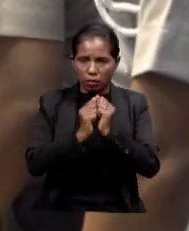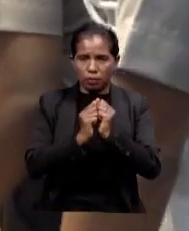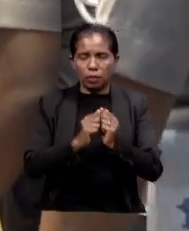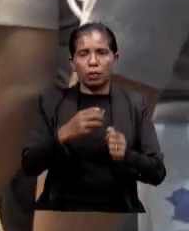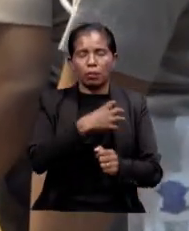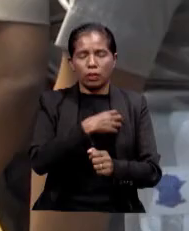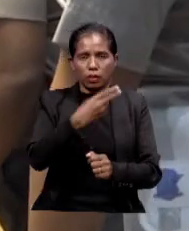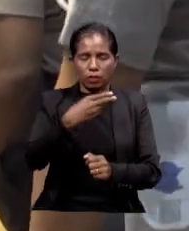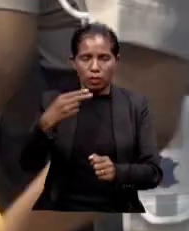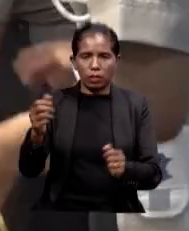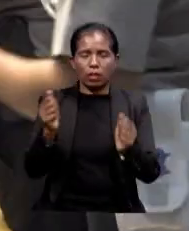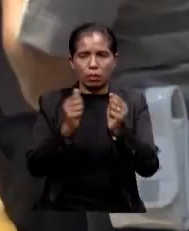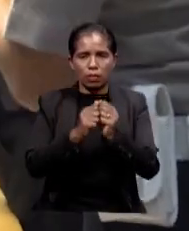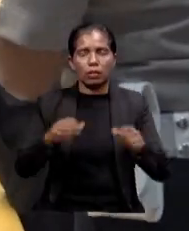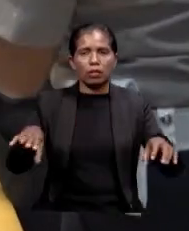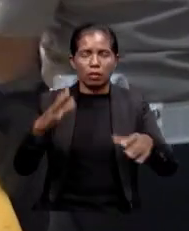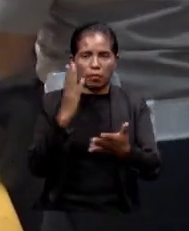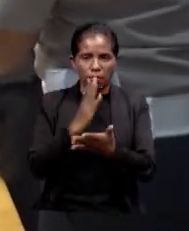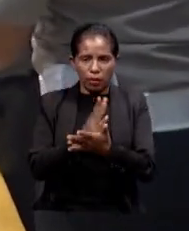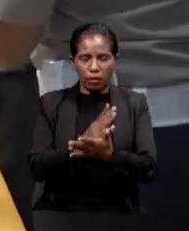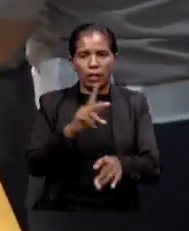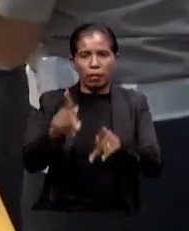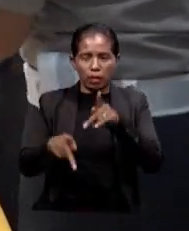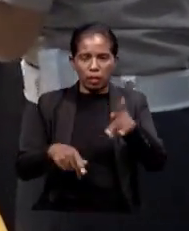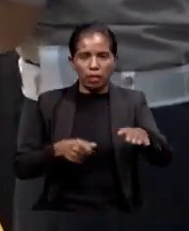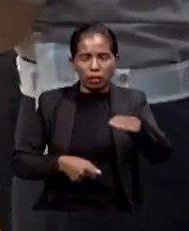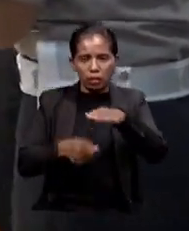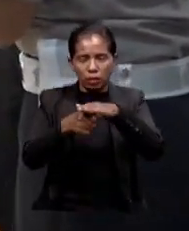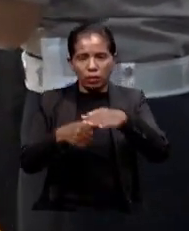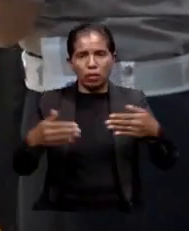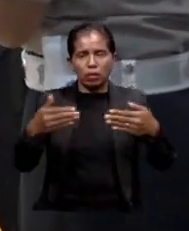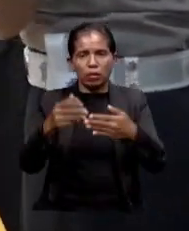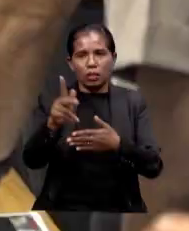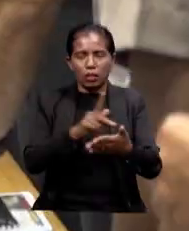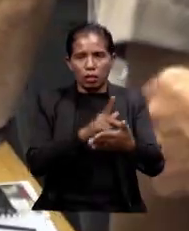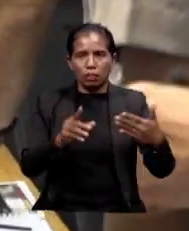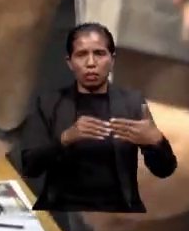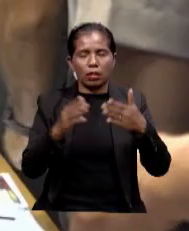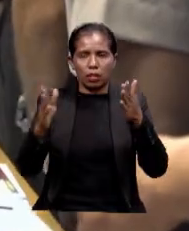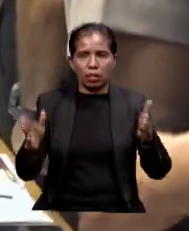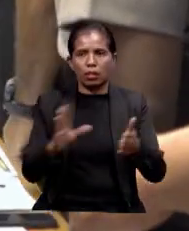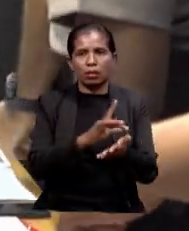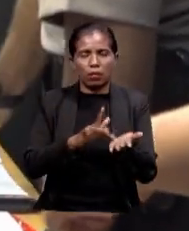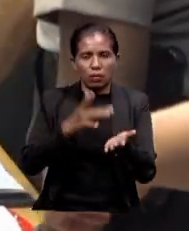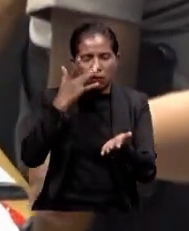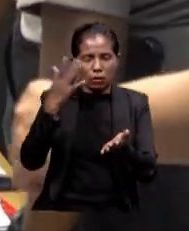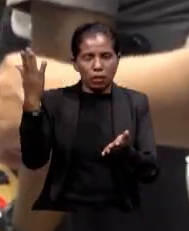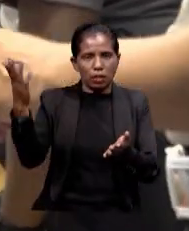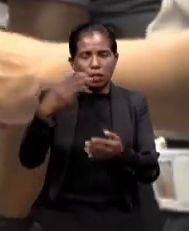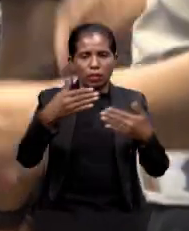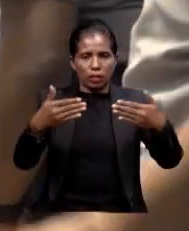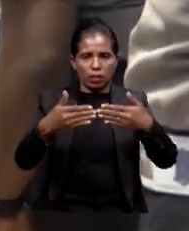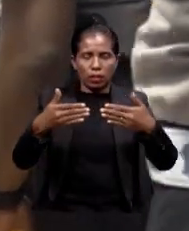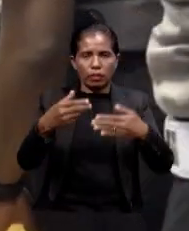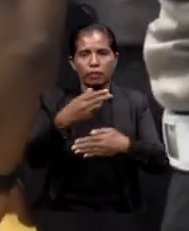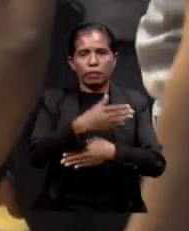no PNTL, o de combate no prevene movimento ilegal no crime organizado ba droga sira e a linha fronteira.